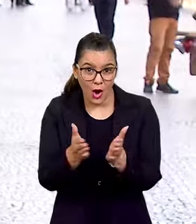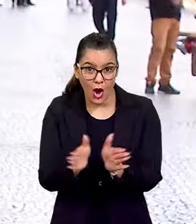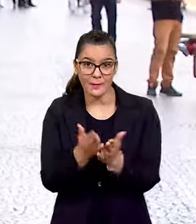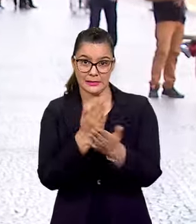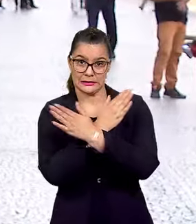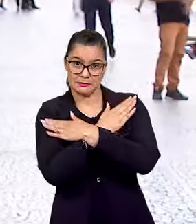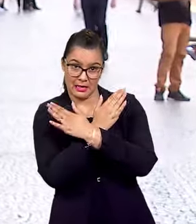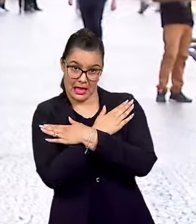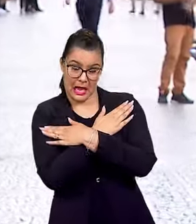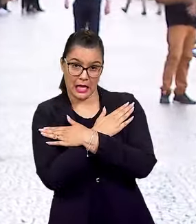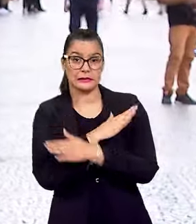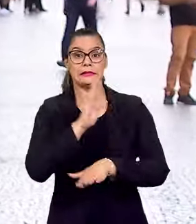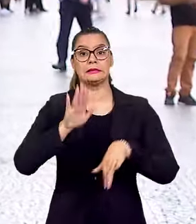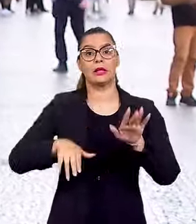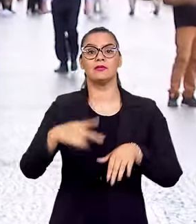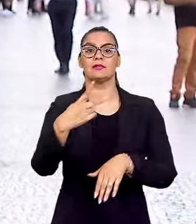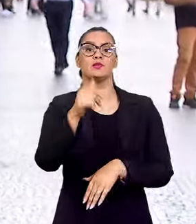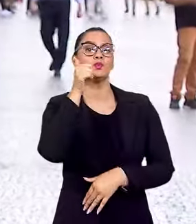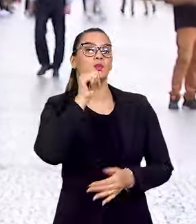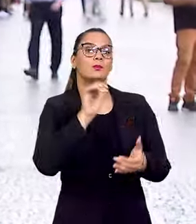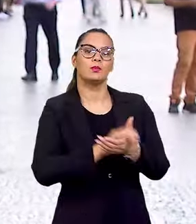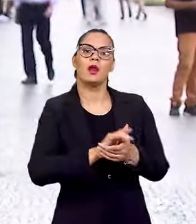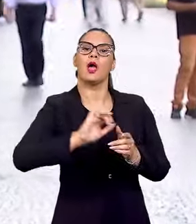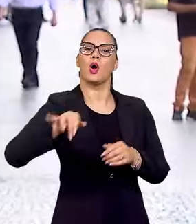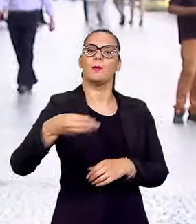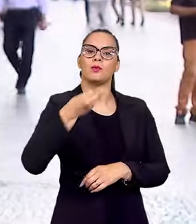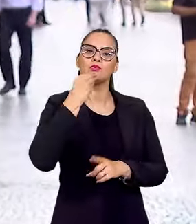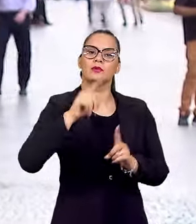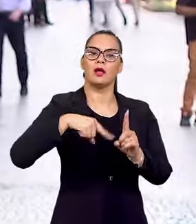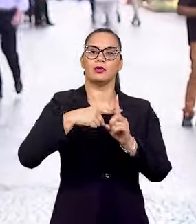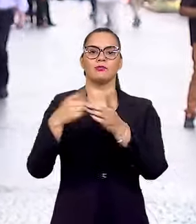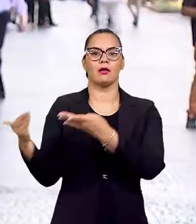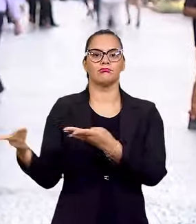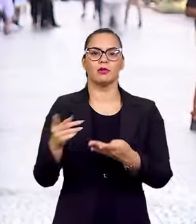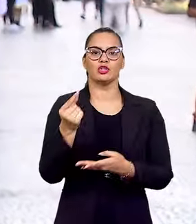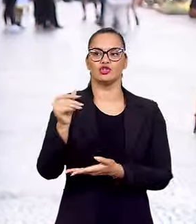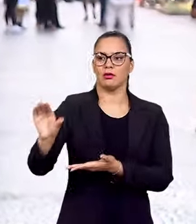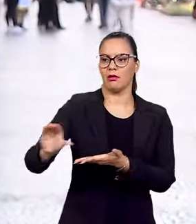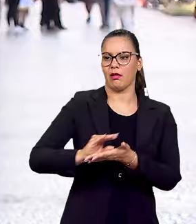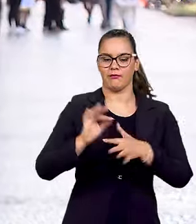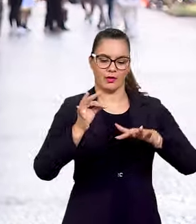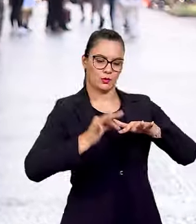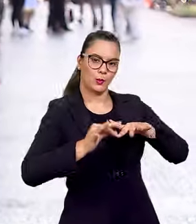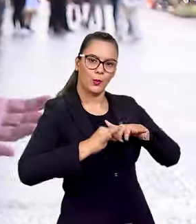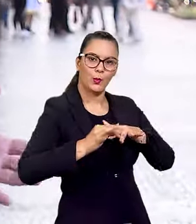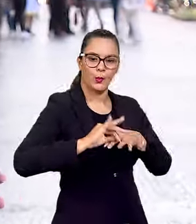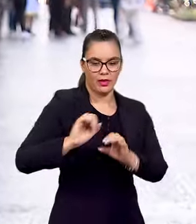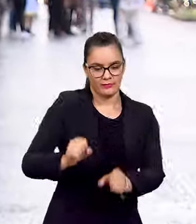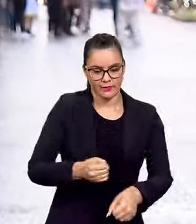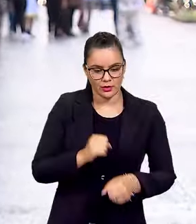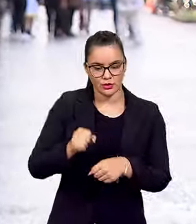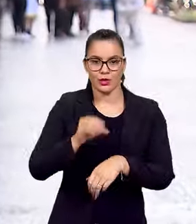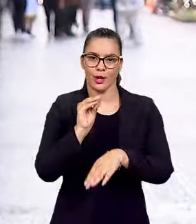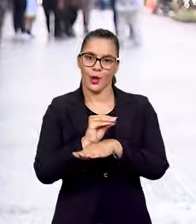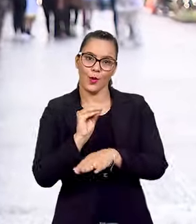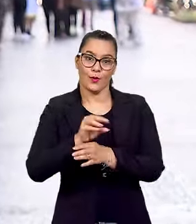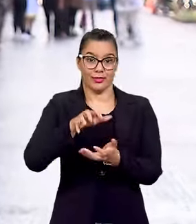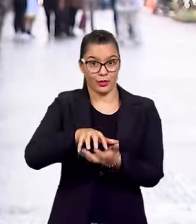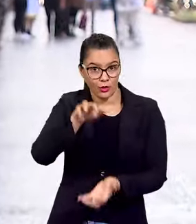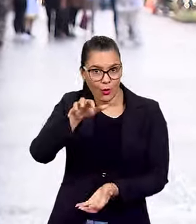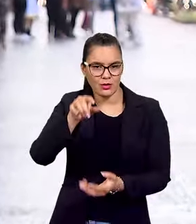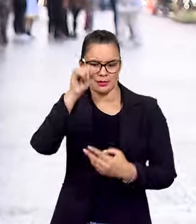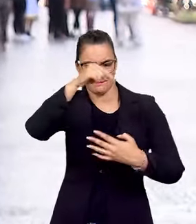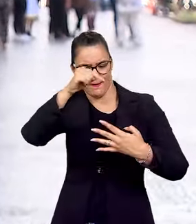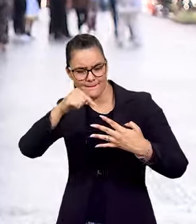Se você é pobre e desempregado, provavelmente a sua mulher tem mais chance de trazer dinheiro para casa. Faz uma unha, uma faxina, cuida de um